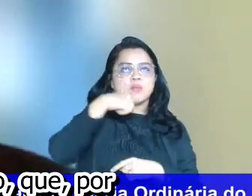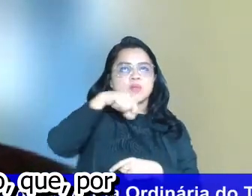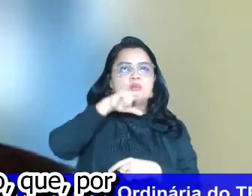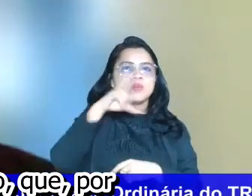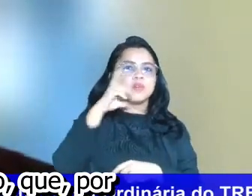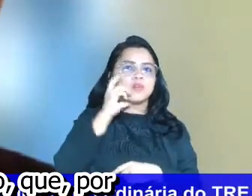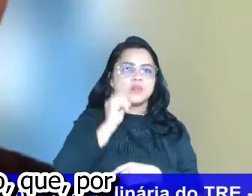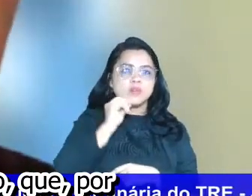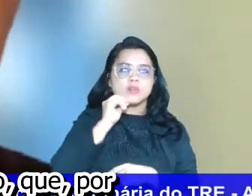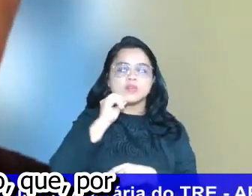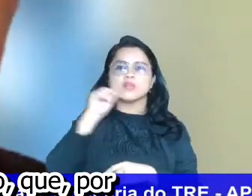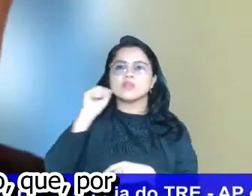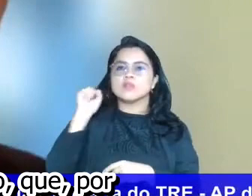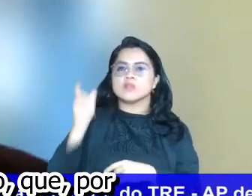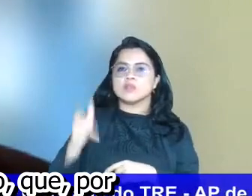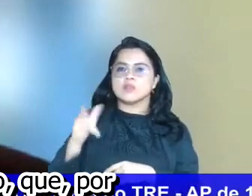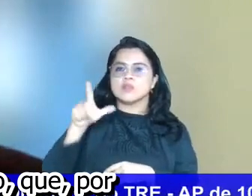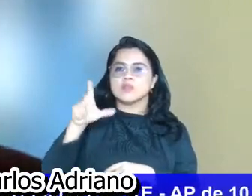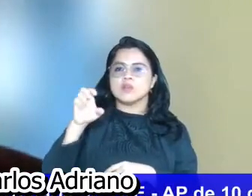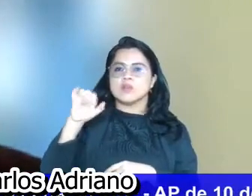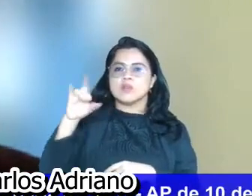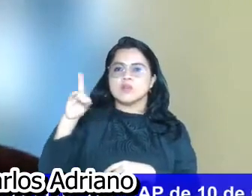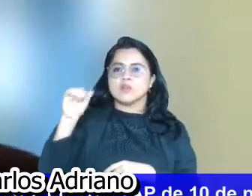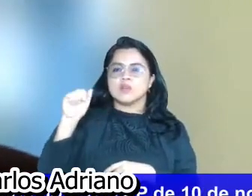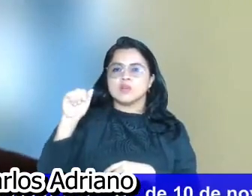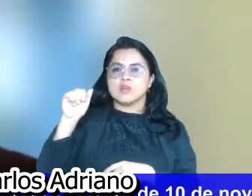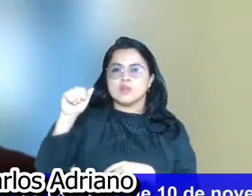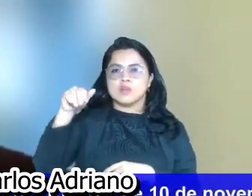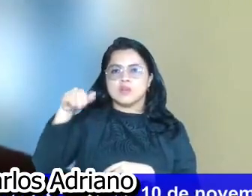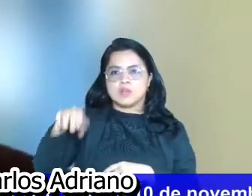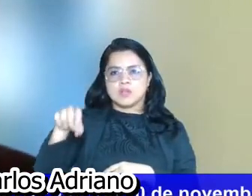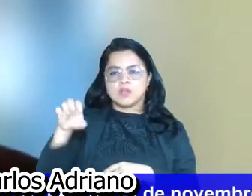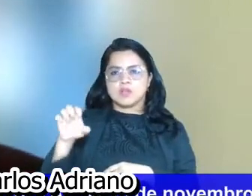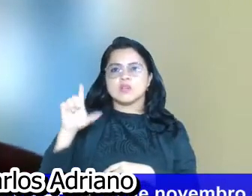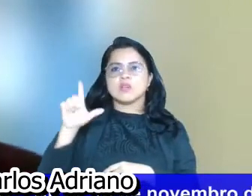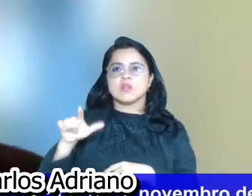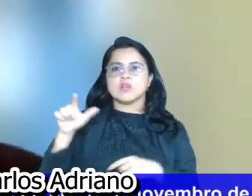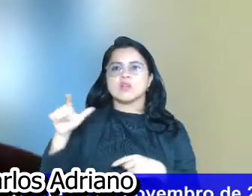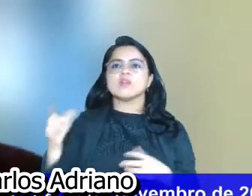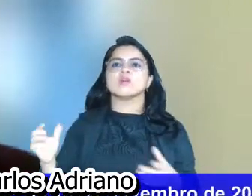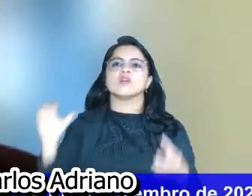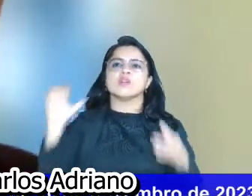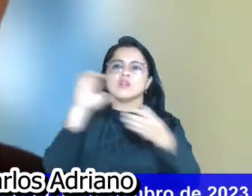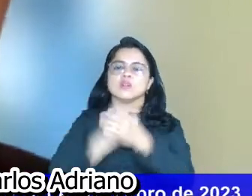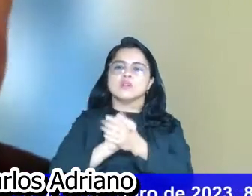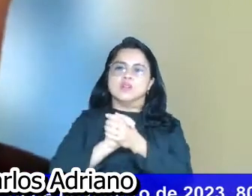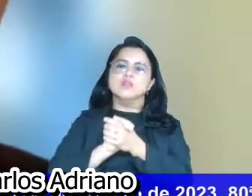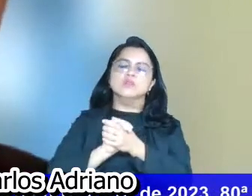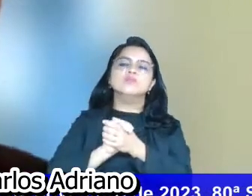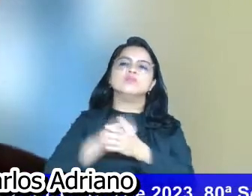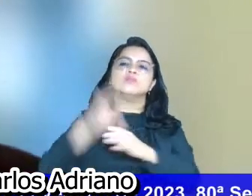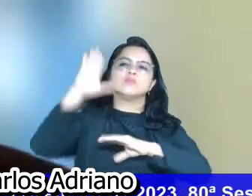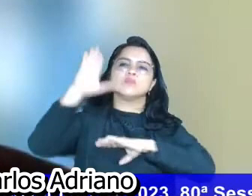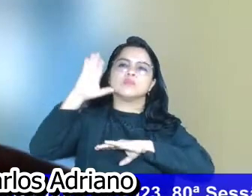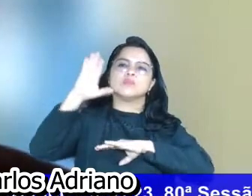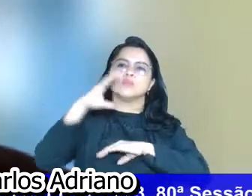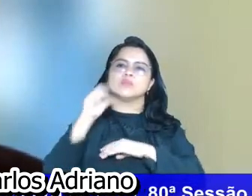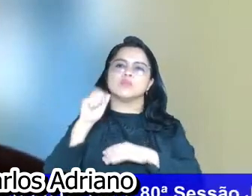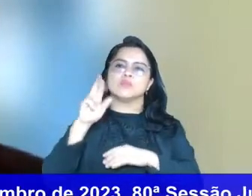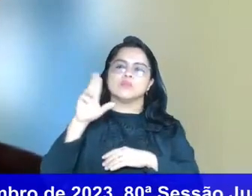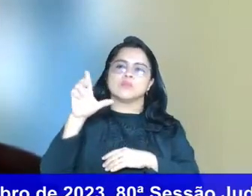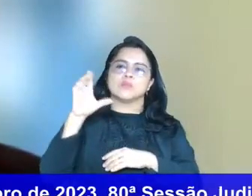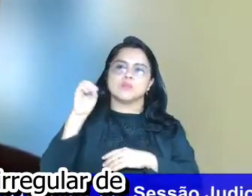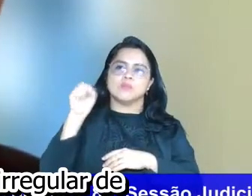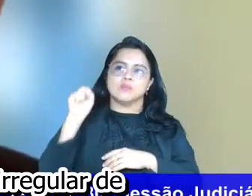de Leidiane Barroso, que, por sua vez, é cônjuge do então candidato beneficiário Carlos